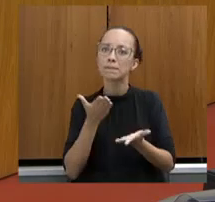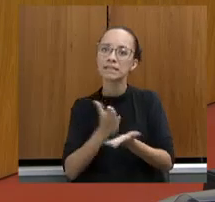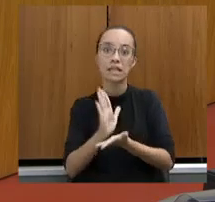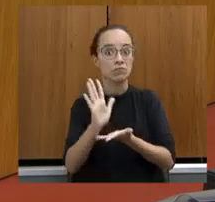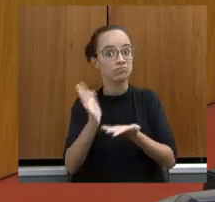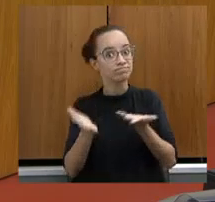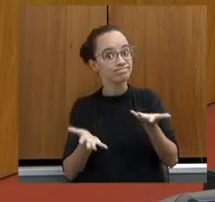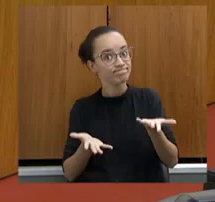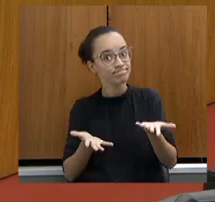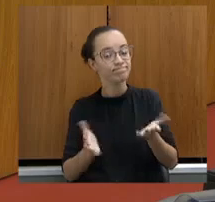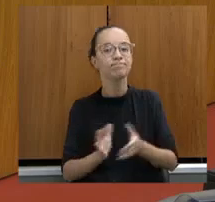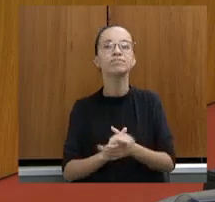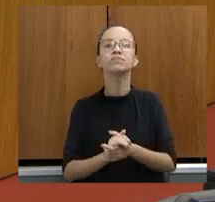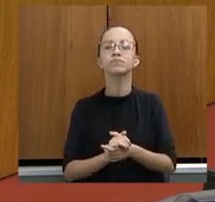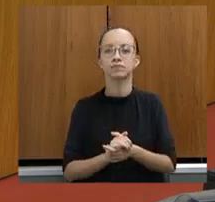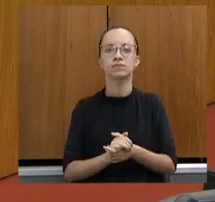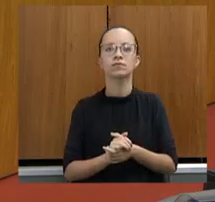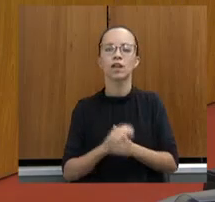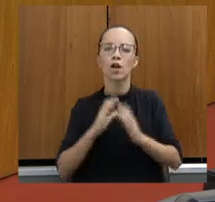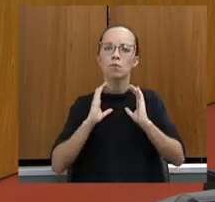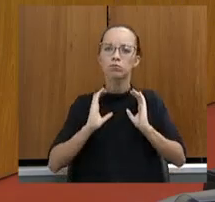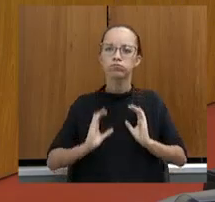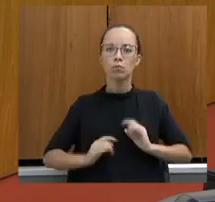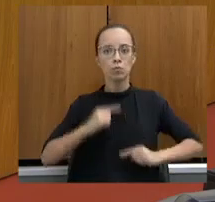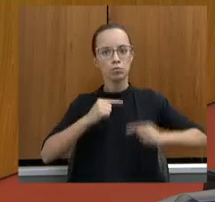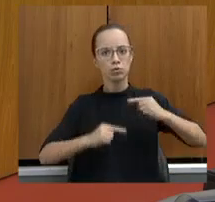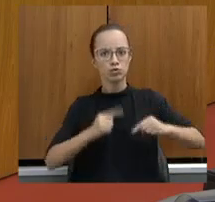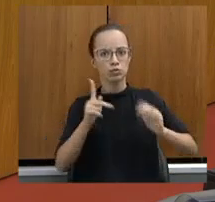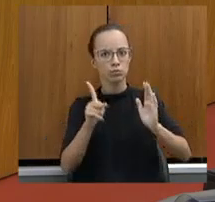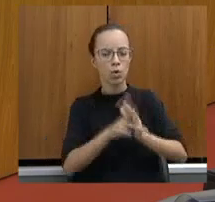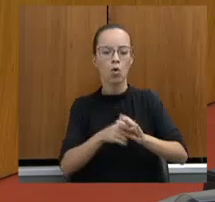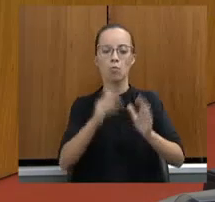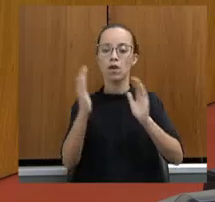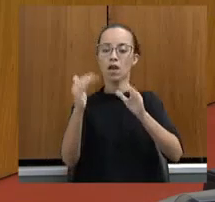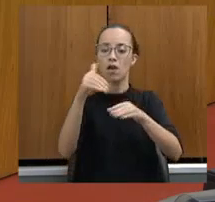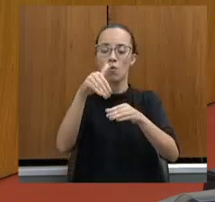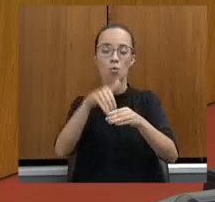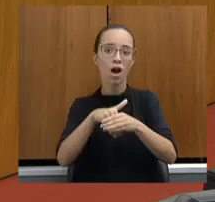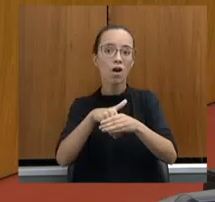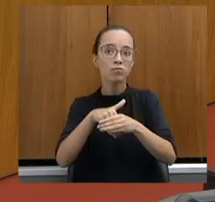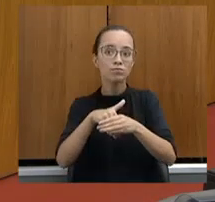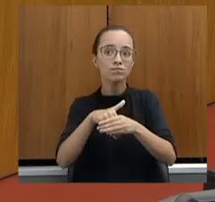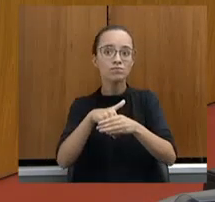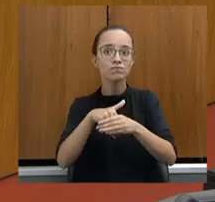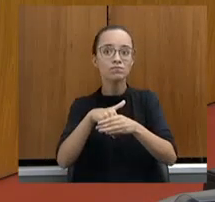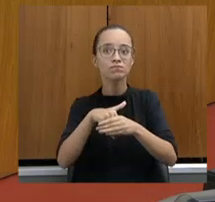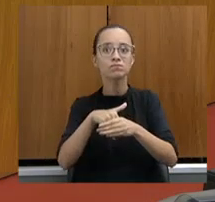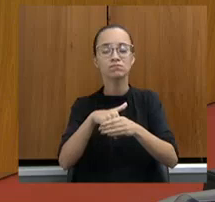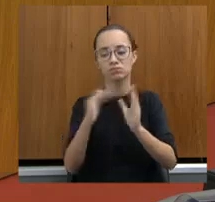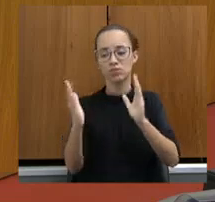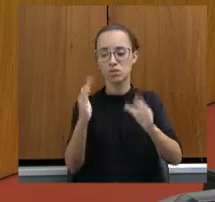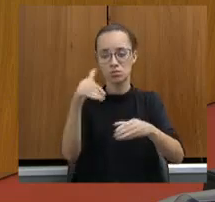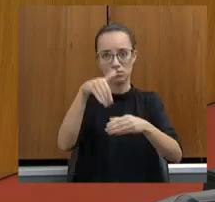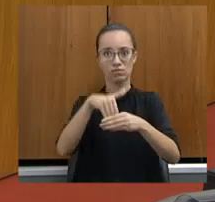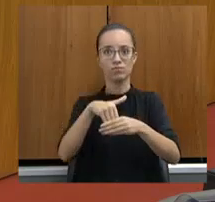é uma satisfação é uma posição política é um ano eleitoral e esse ano eleitoral às vezes ele pode